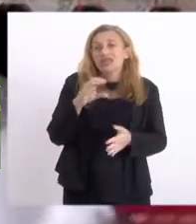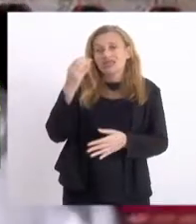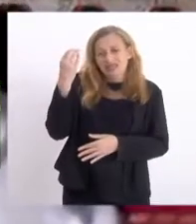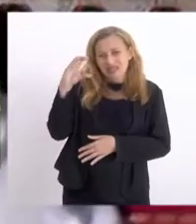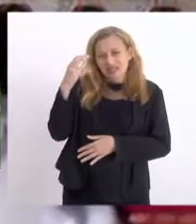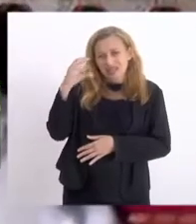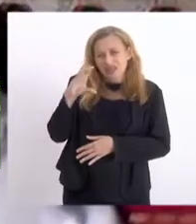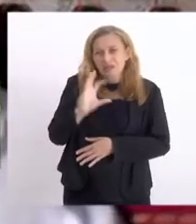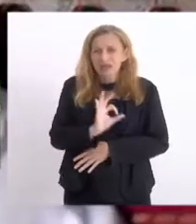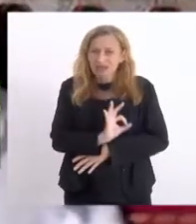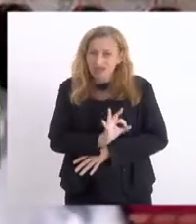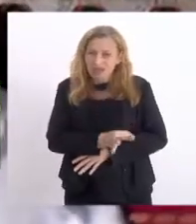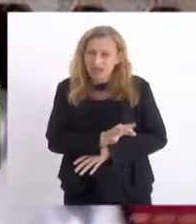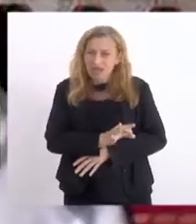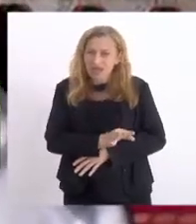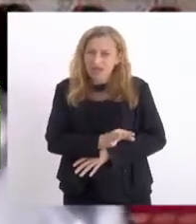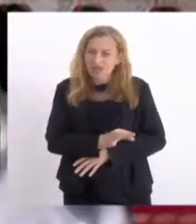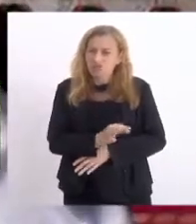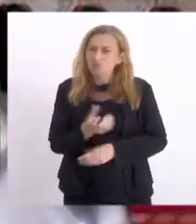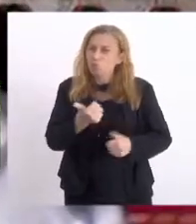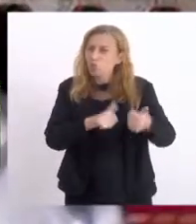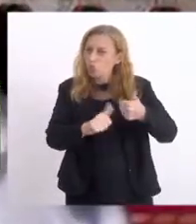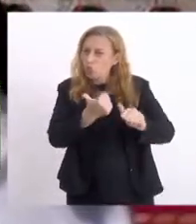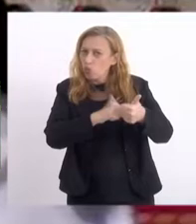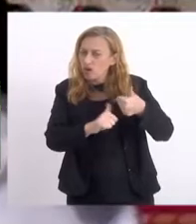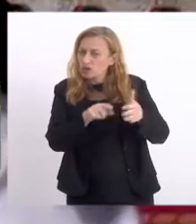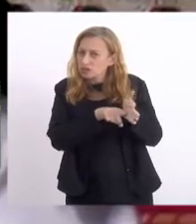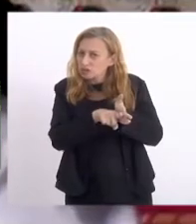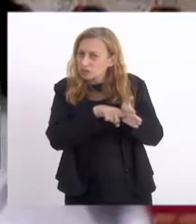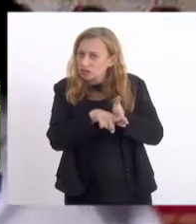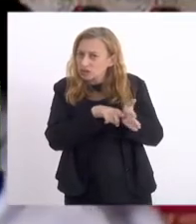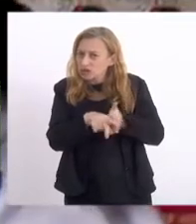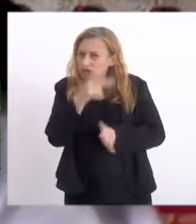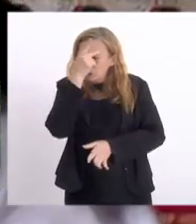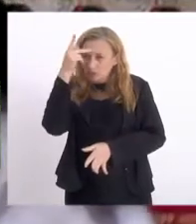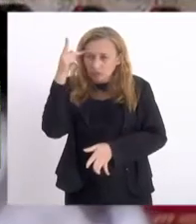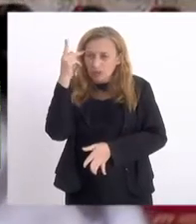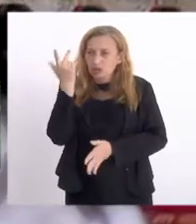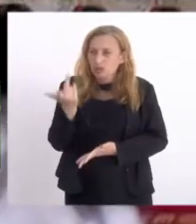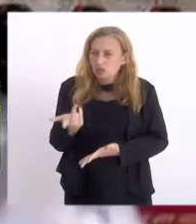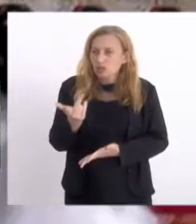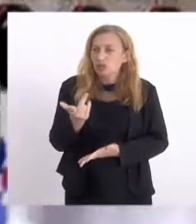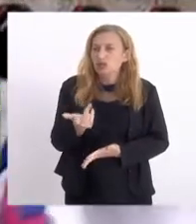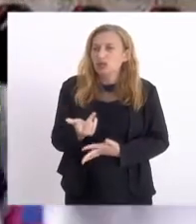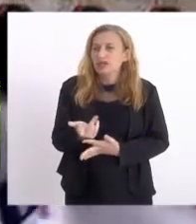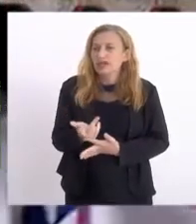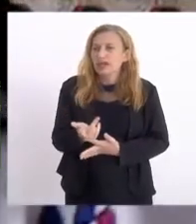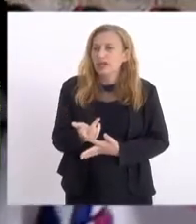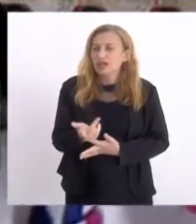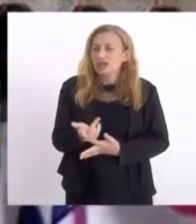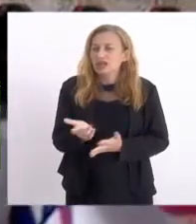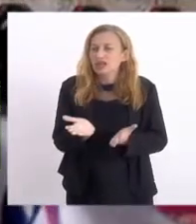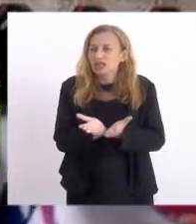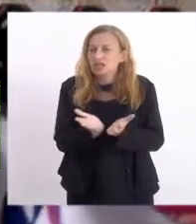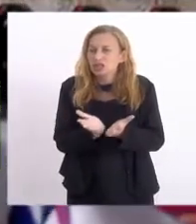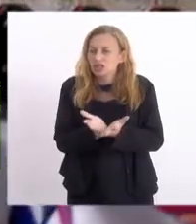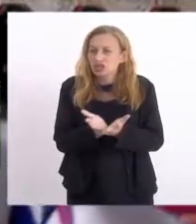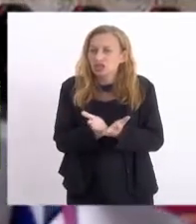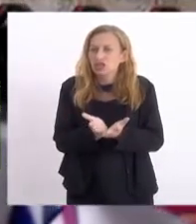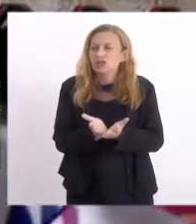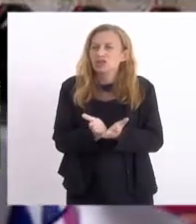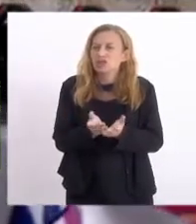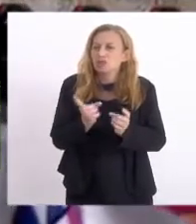cientificamente, inclusive, numa avaliação de pesquisa, de pessoas que socorrem, inclusive, cristãos e cristãs,